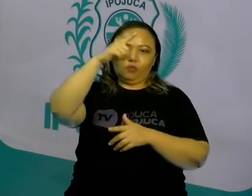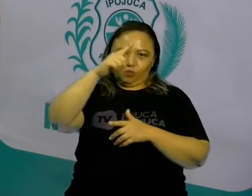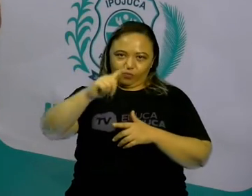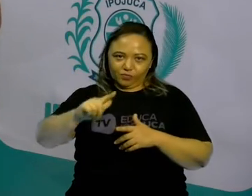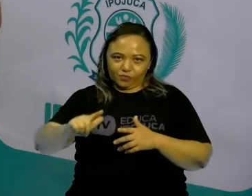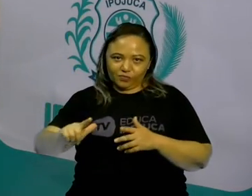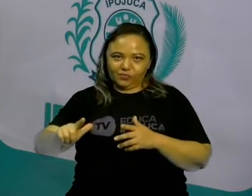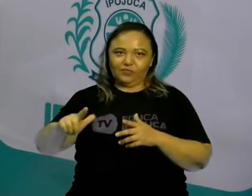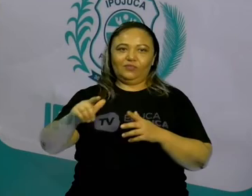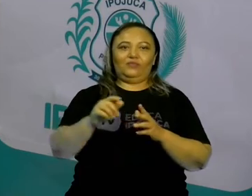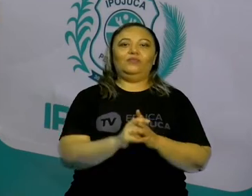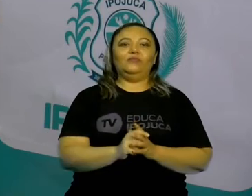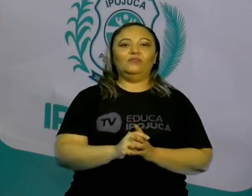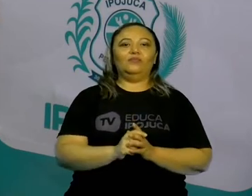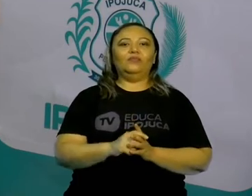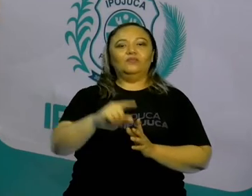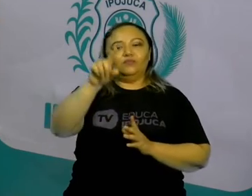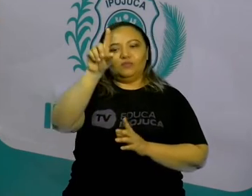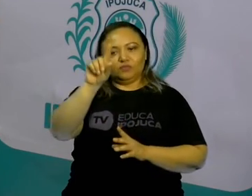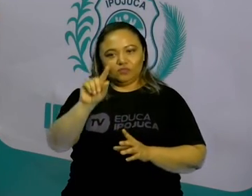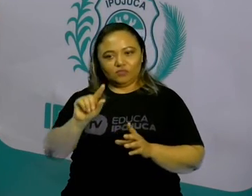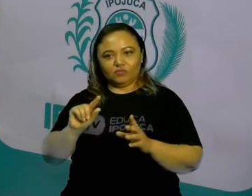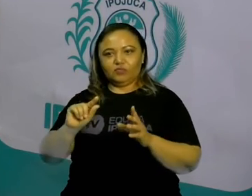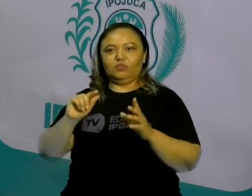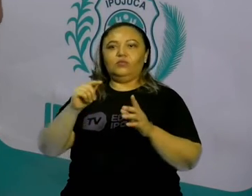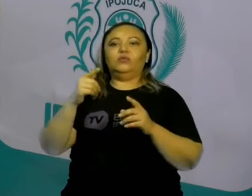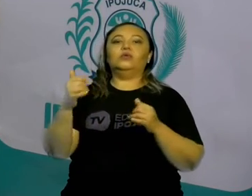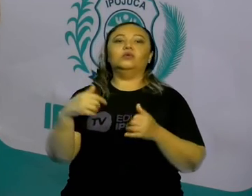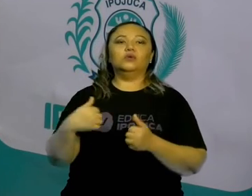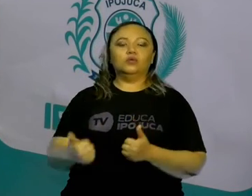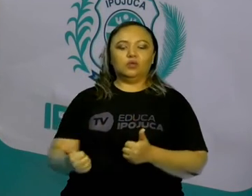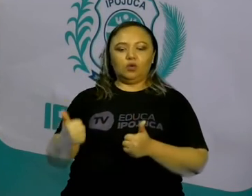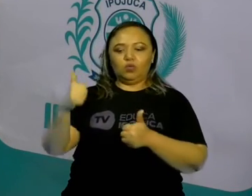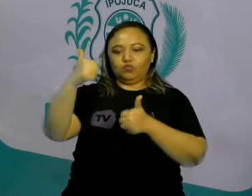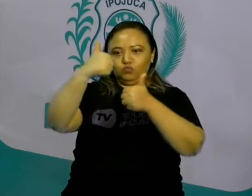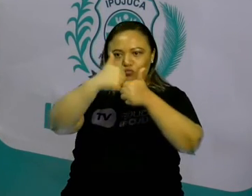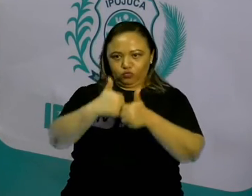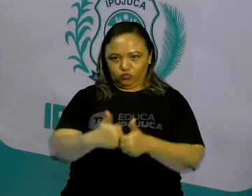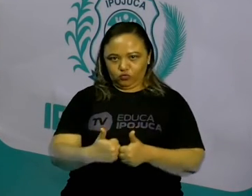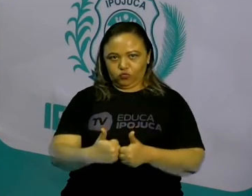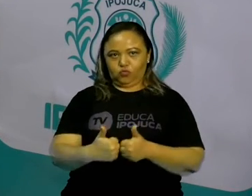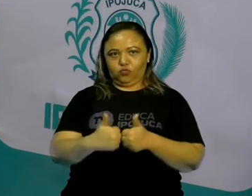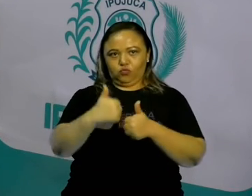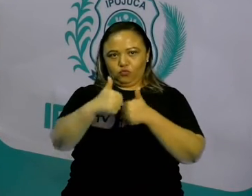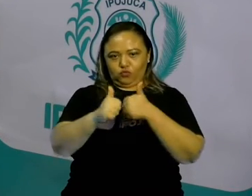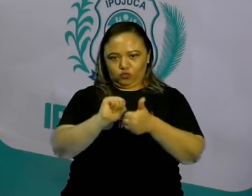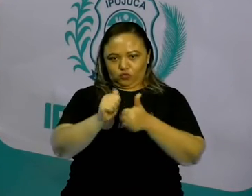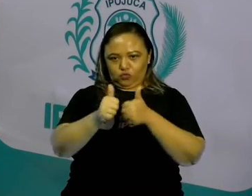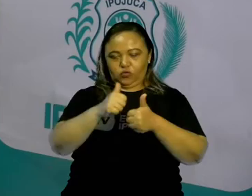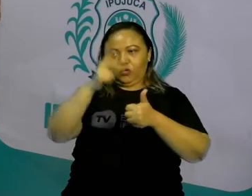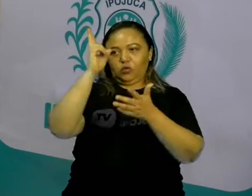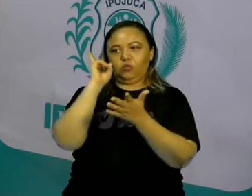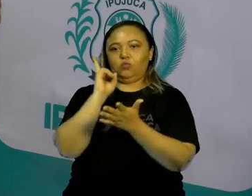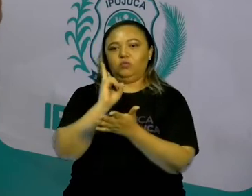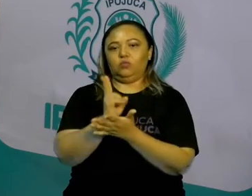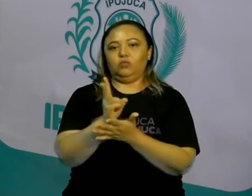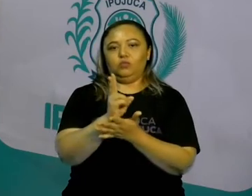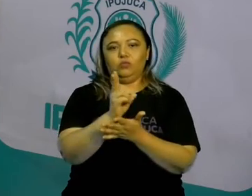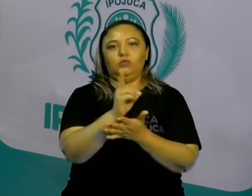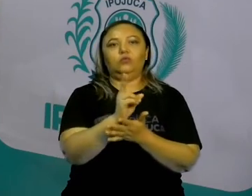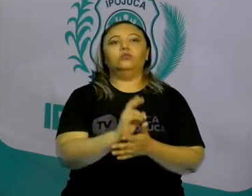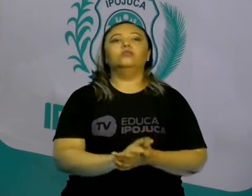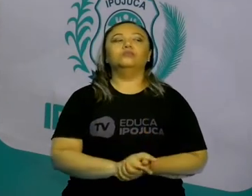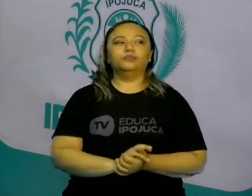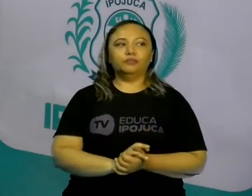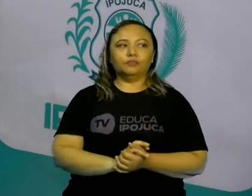que é escolher uma cor para poder tentar achar a banana uma uma caixinha com o número